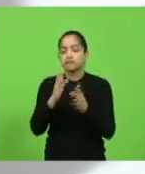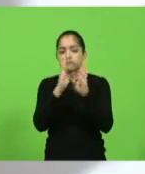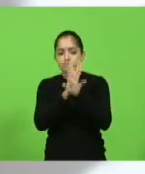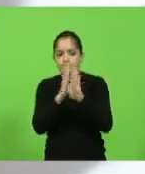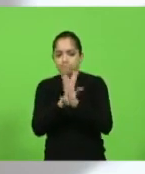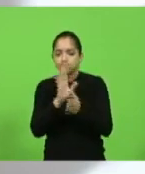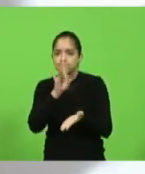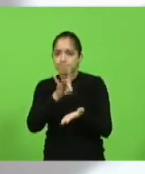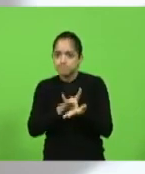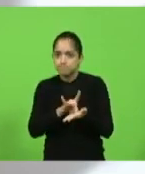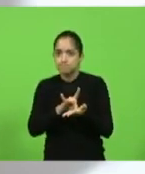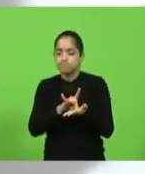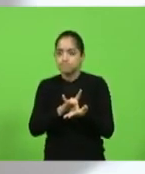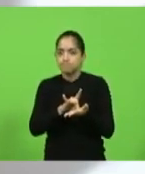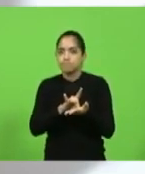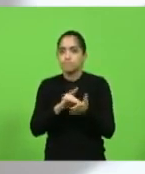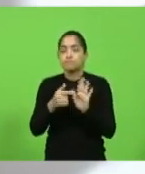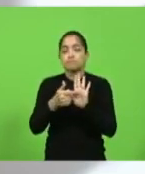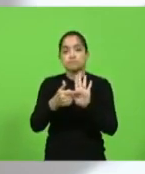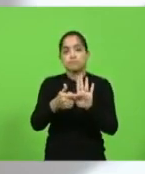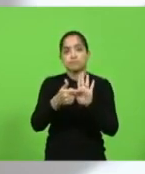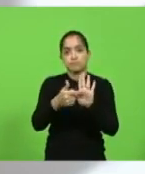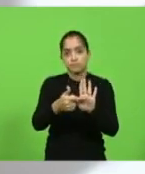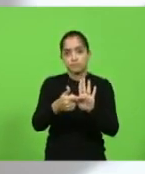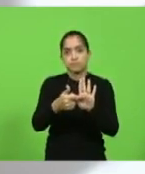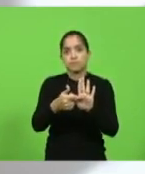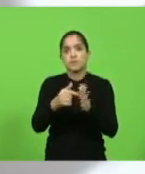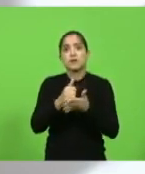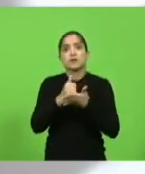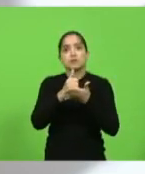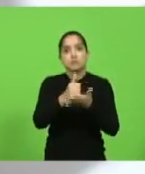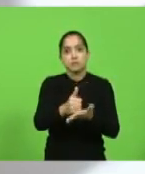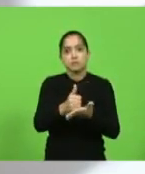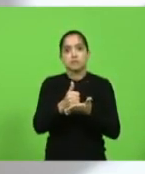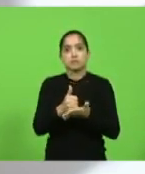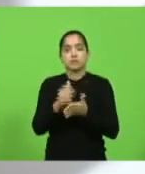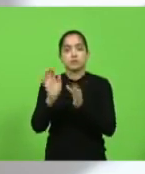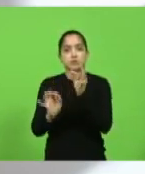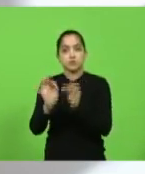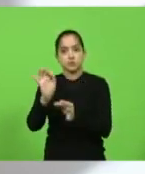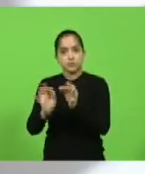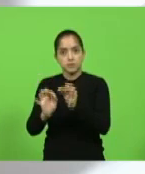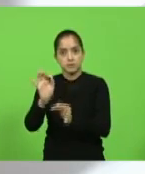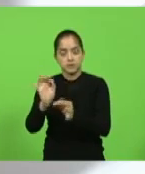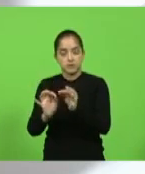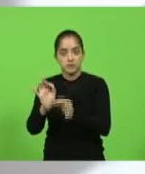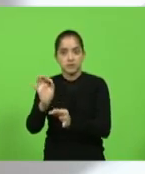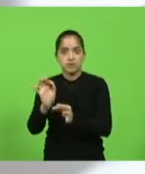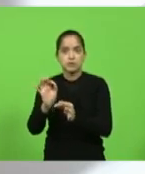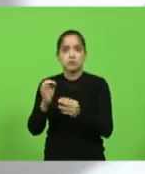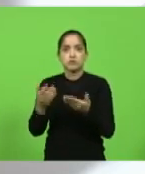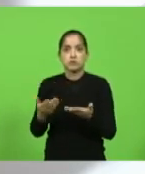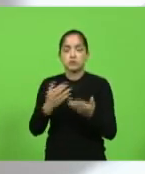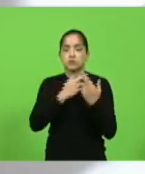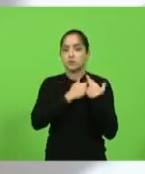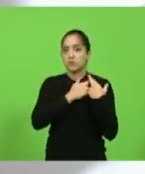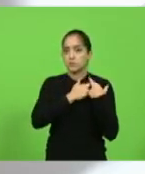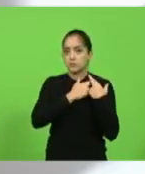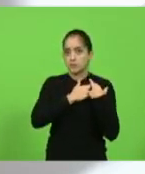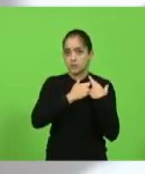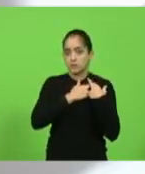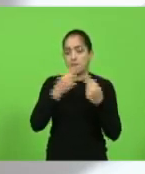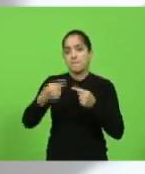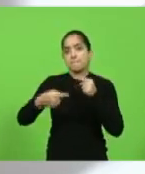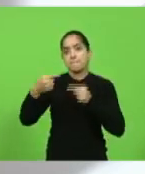sem, contudo, apresentar aqui, calçado na compreensão jurídica odierna, óbvio a qualquer responsabilização política